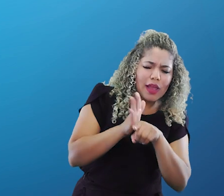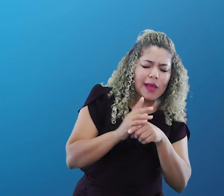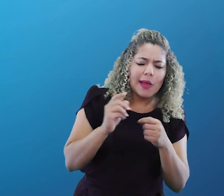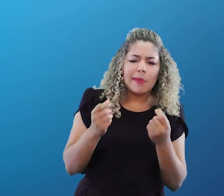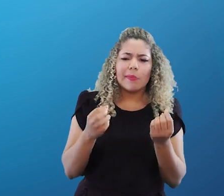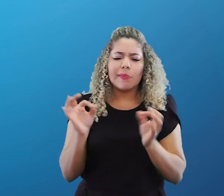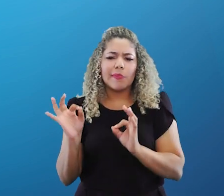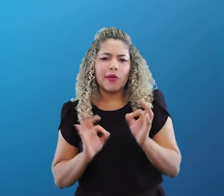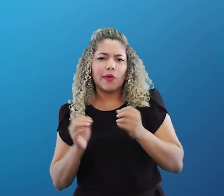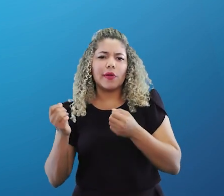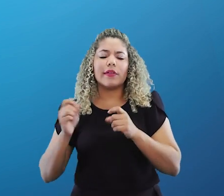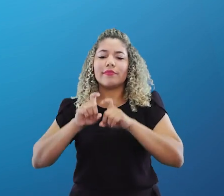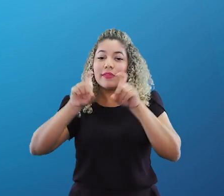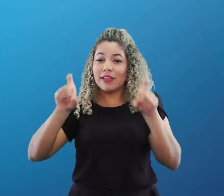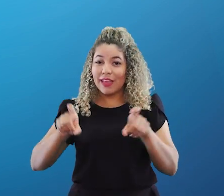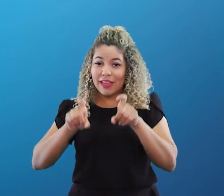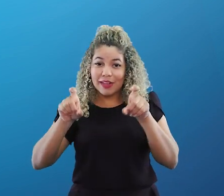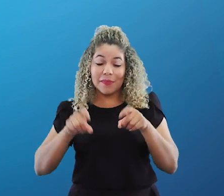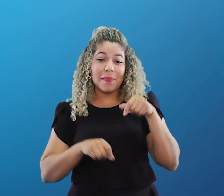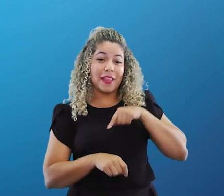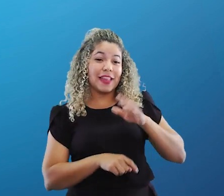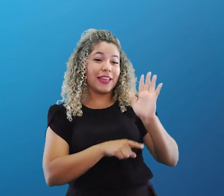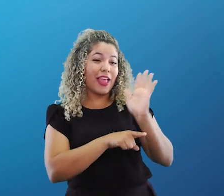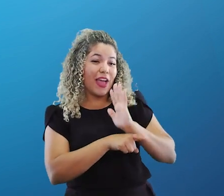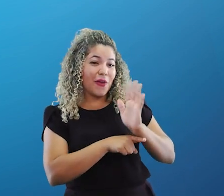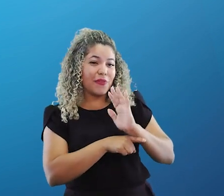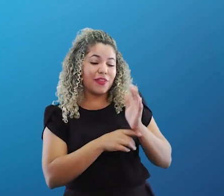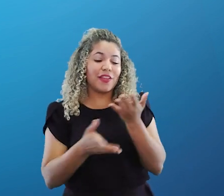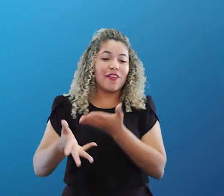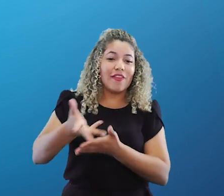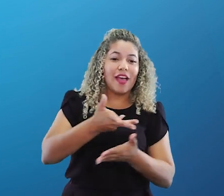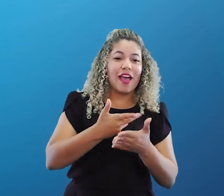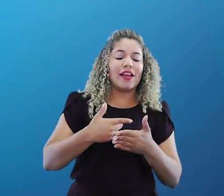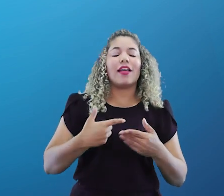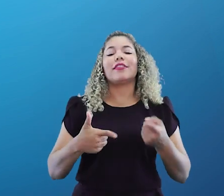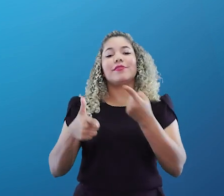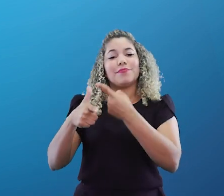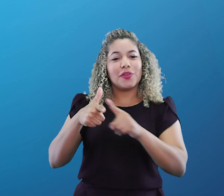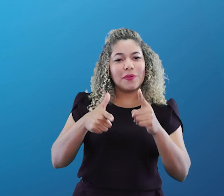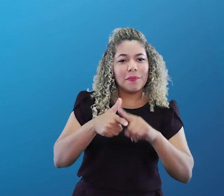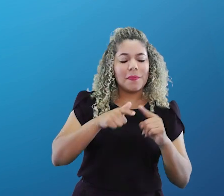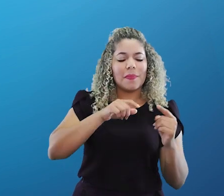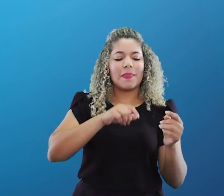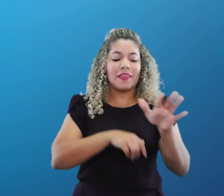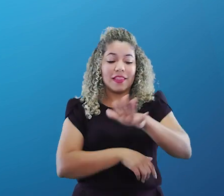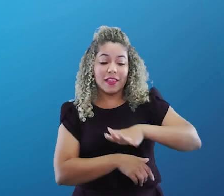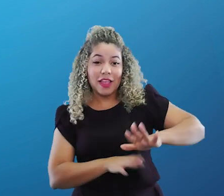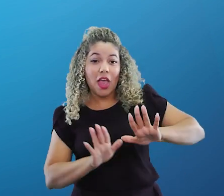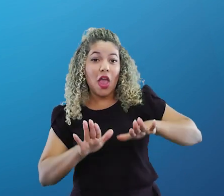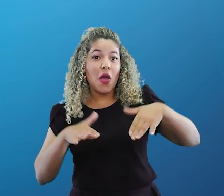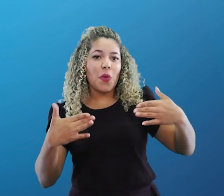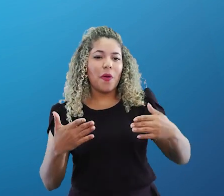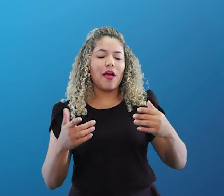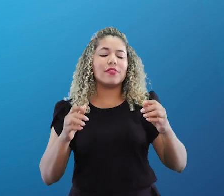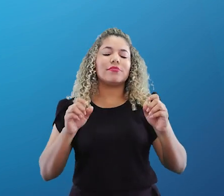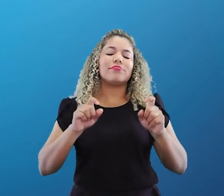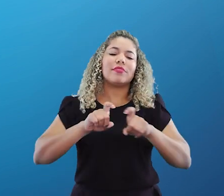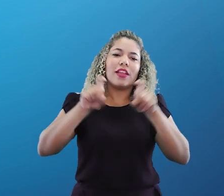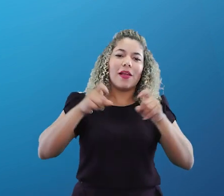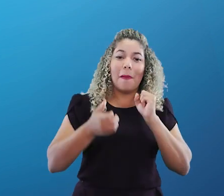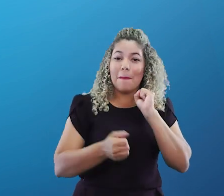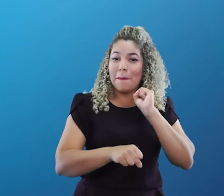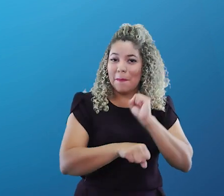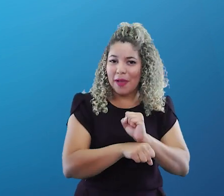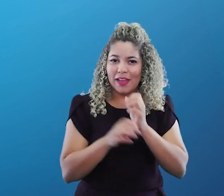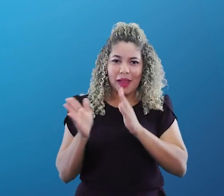tecnologia para se mover no tempo. Então aqui nós temos um filme relacionado a essa degradação ambiental e quais são as tecnologias para parar esse processo.